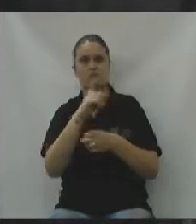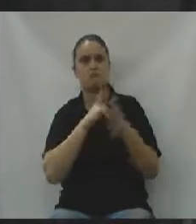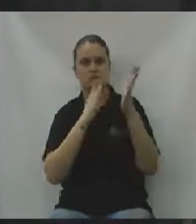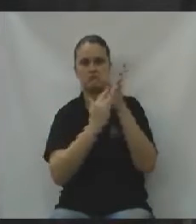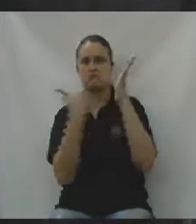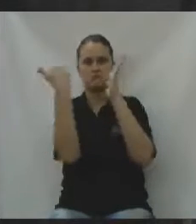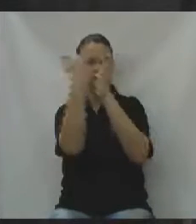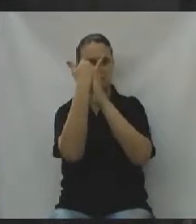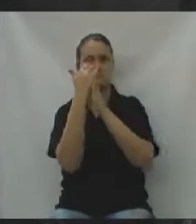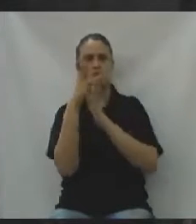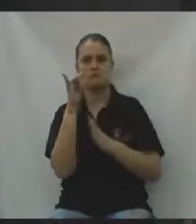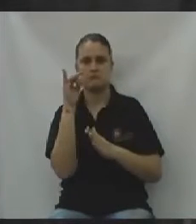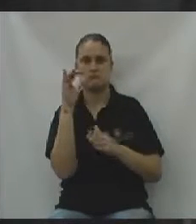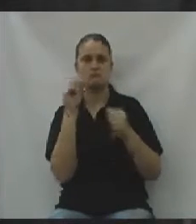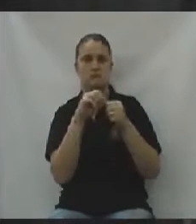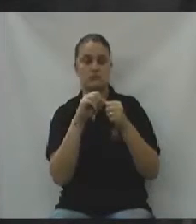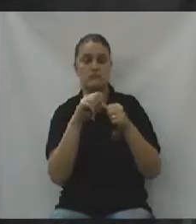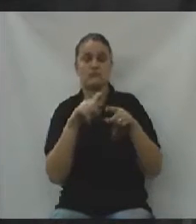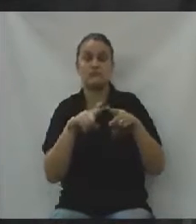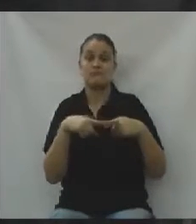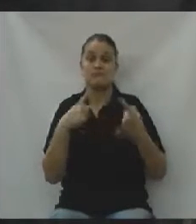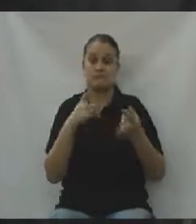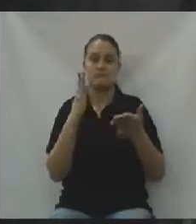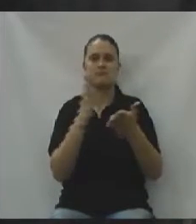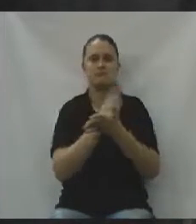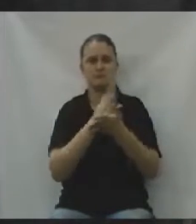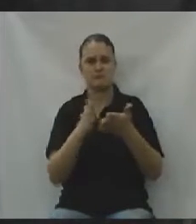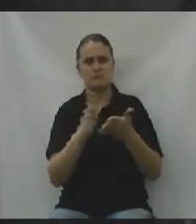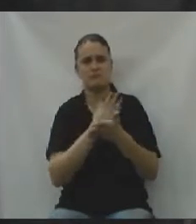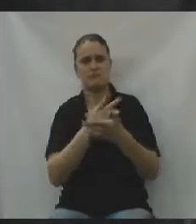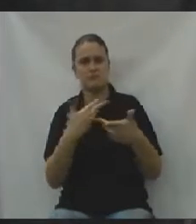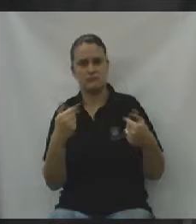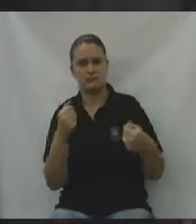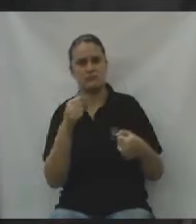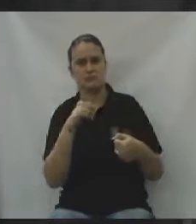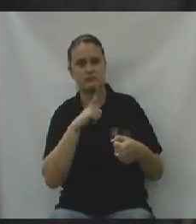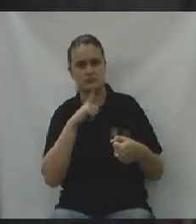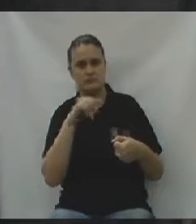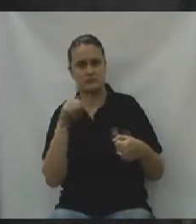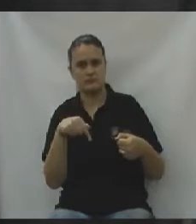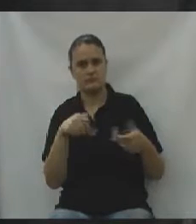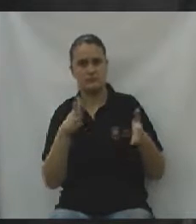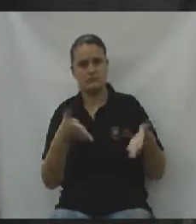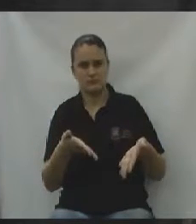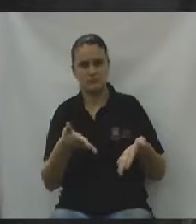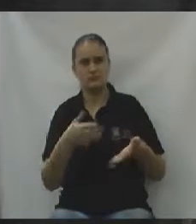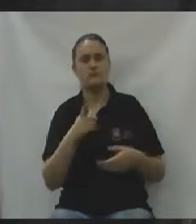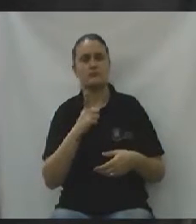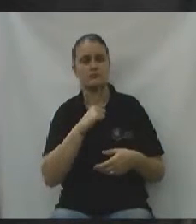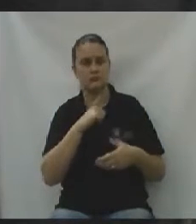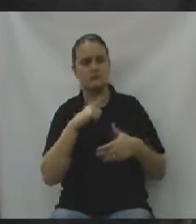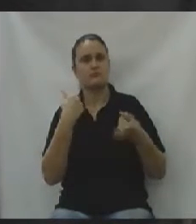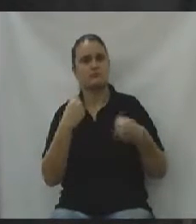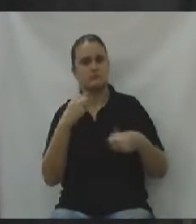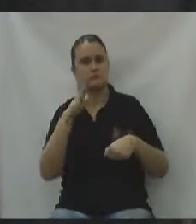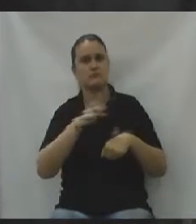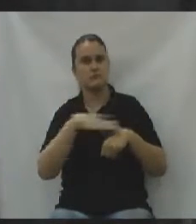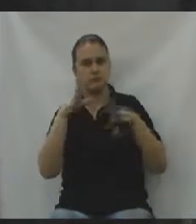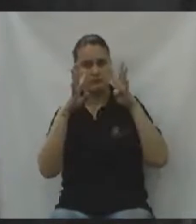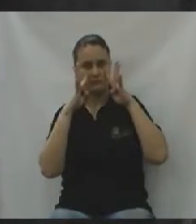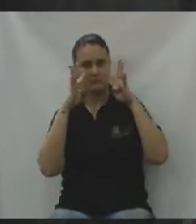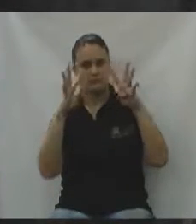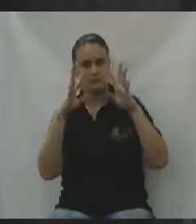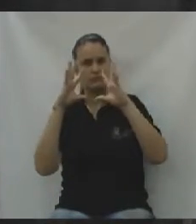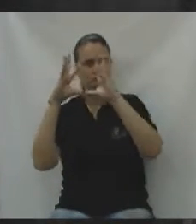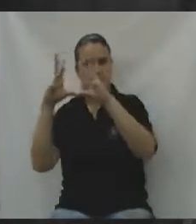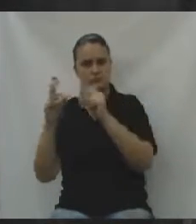supera. Mas alguns tópicos colocados aqui na noite de hoje têm que ser levados em consideração por todas